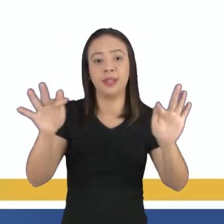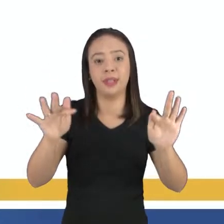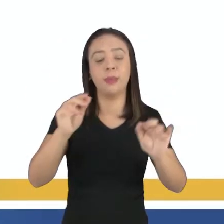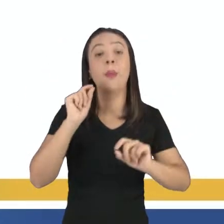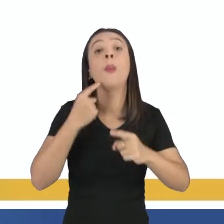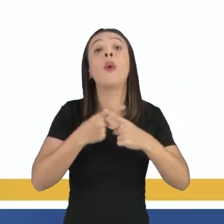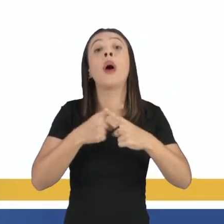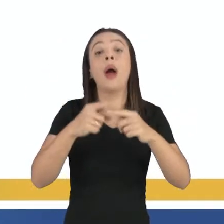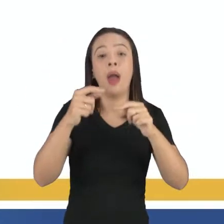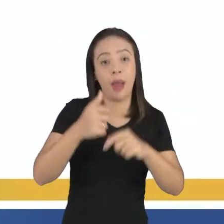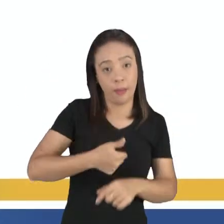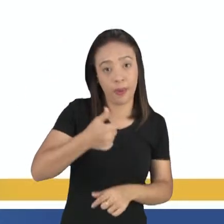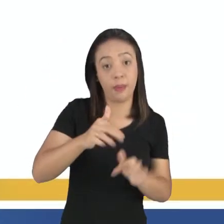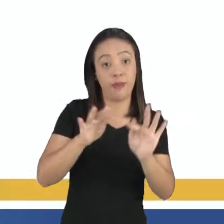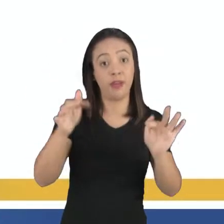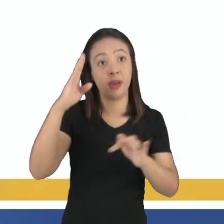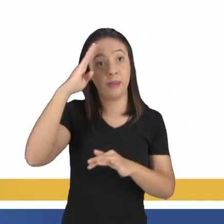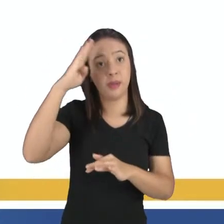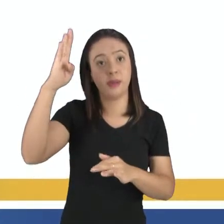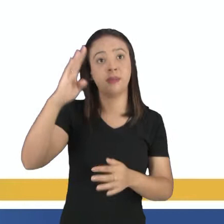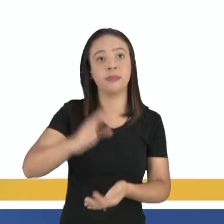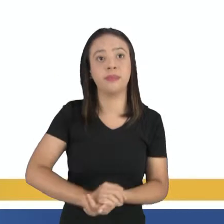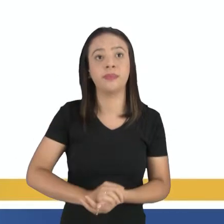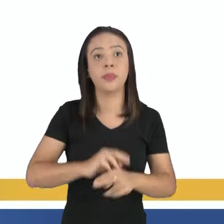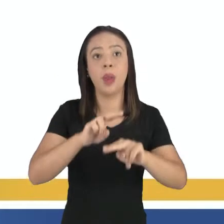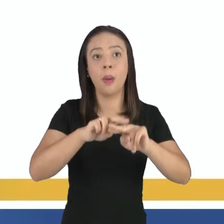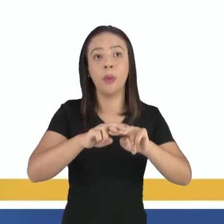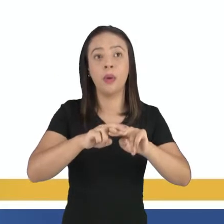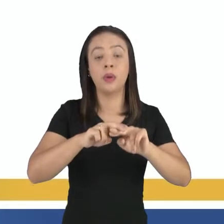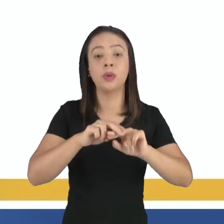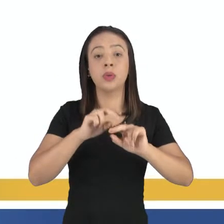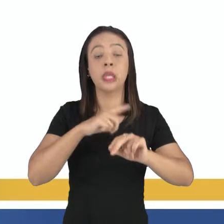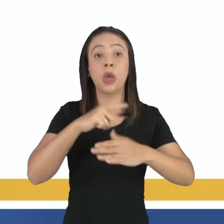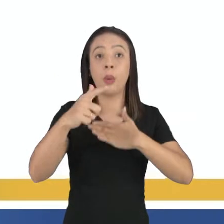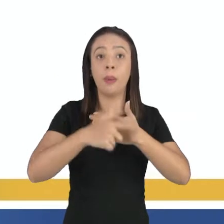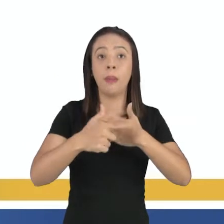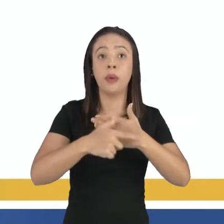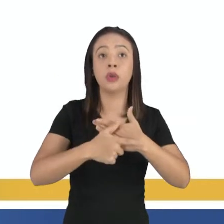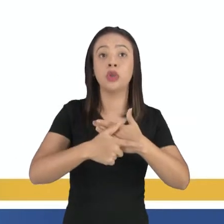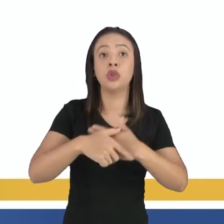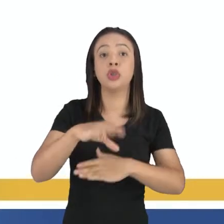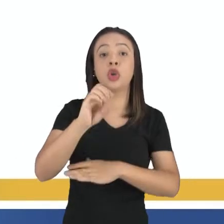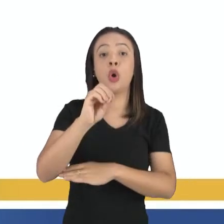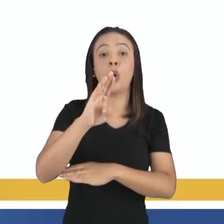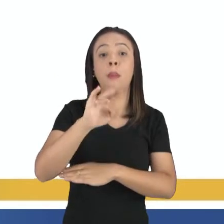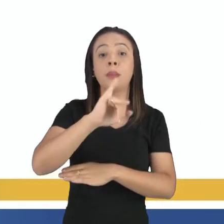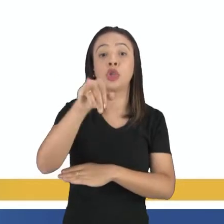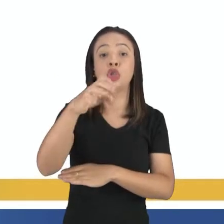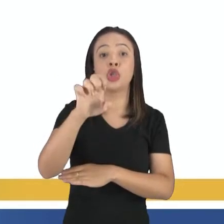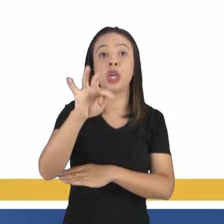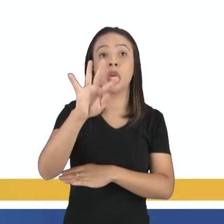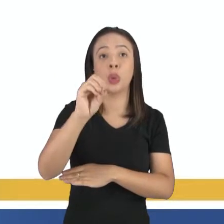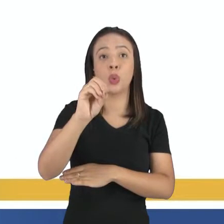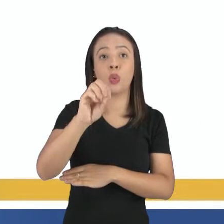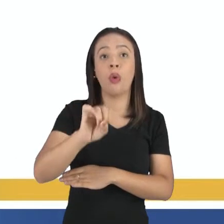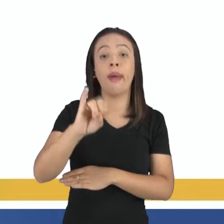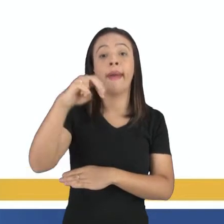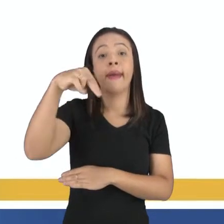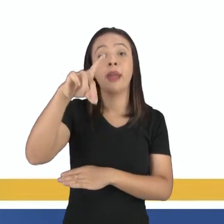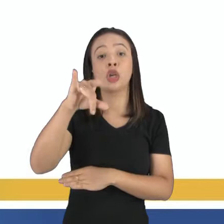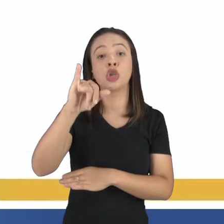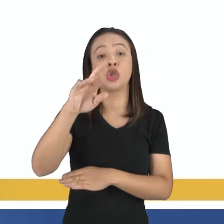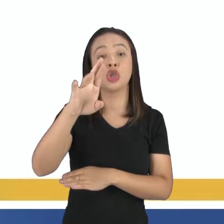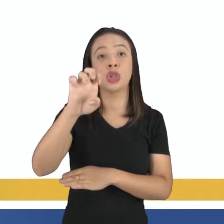principal, exercendo a função de quê? De objeto indireto do verbo gostar, ou seja, possui